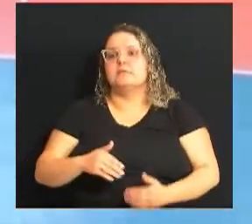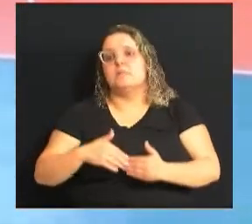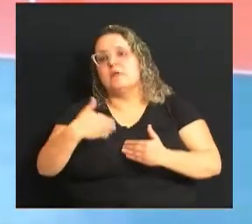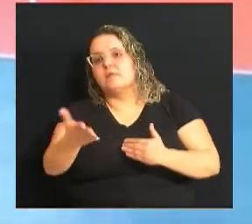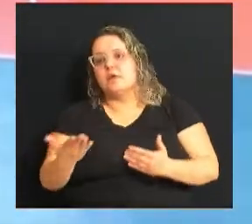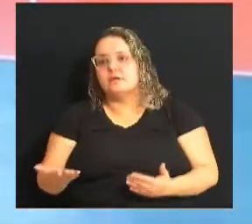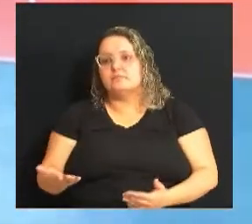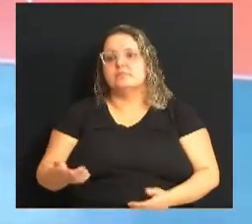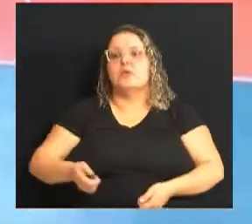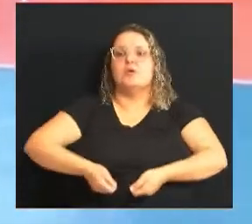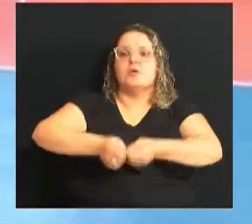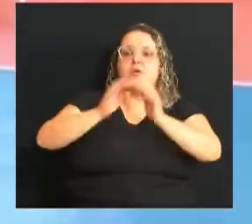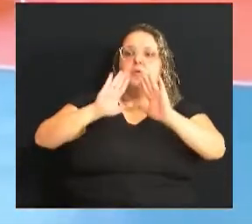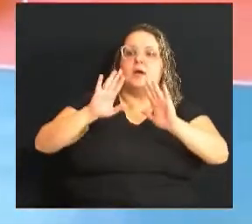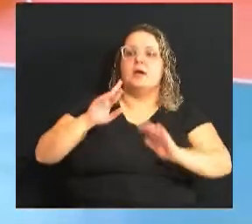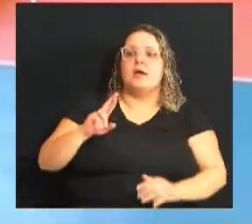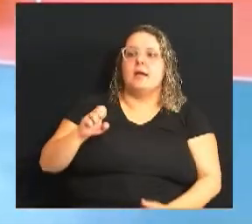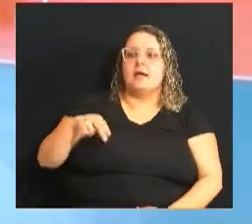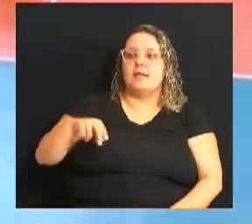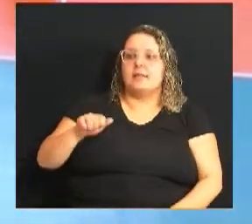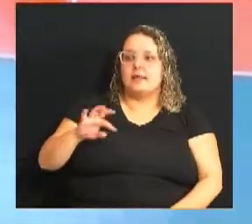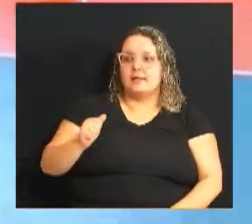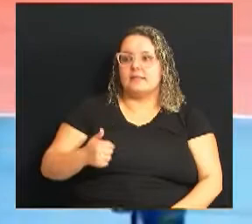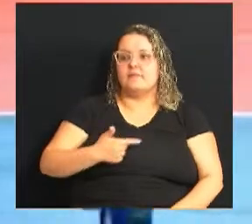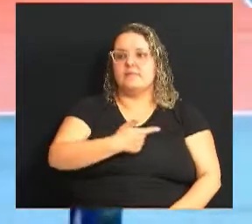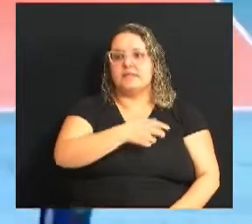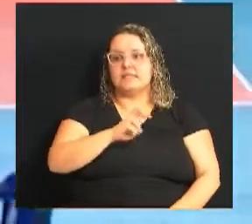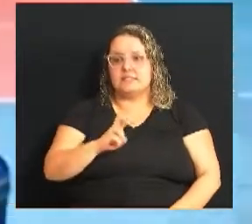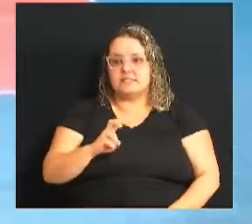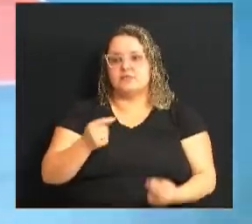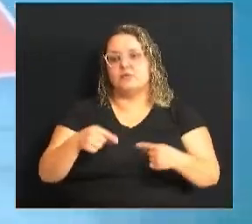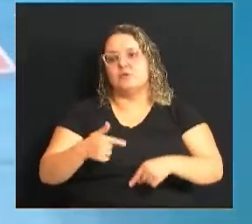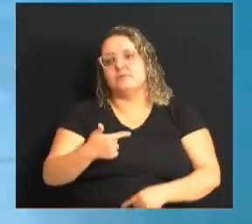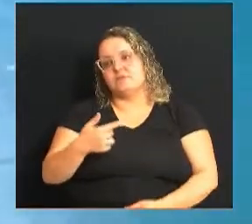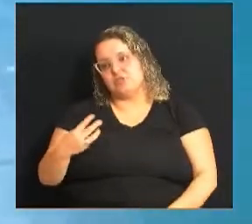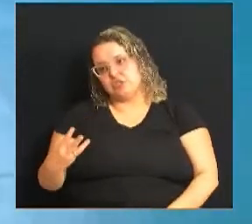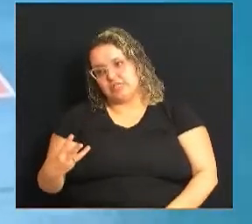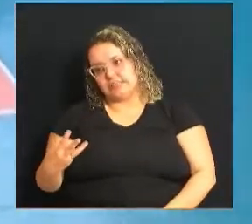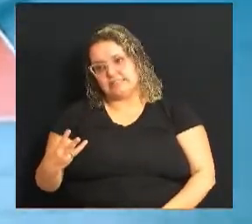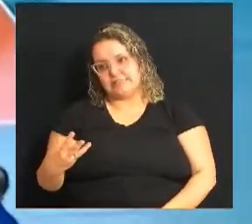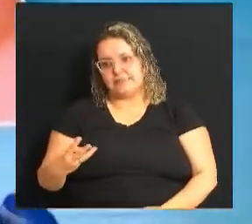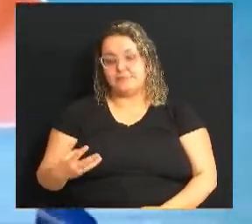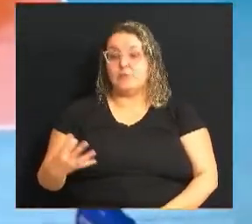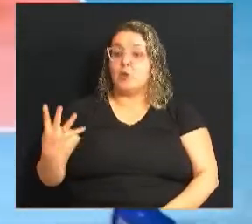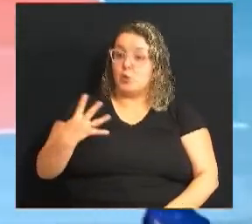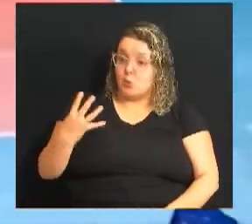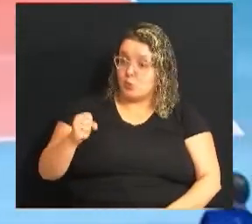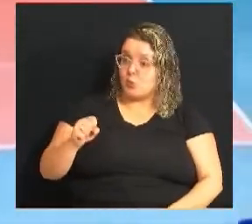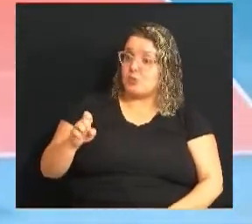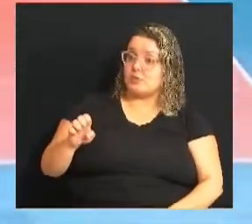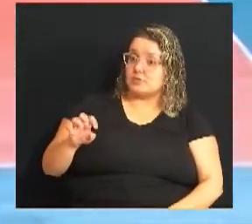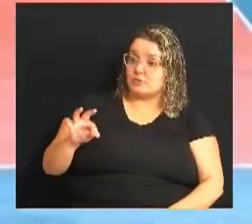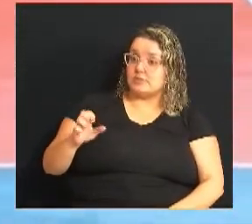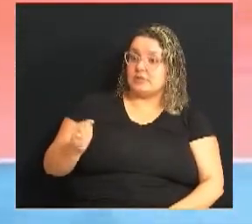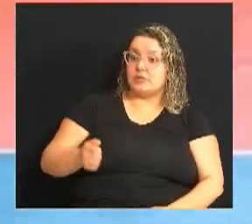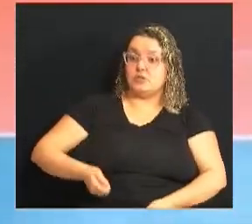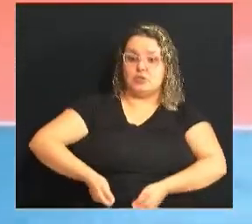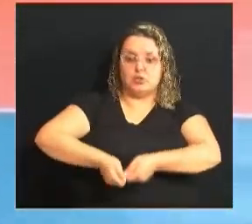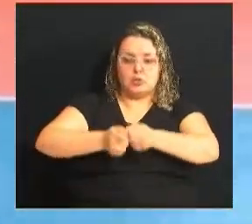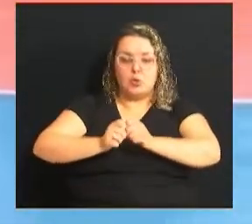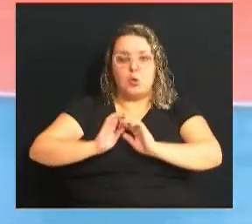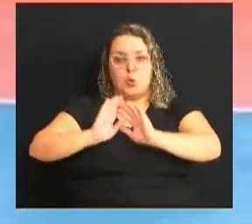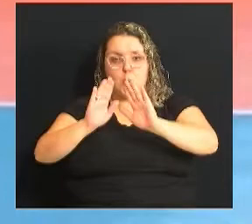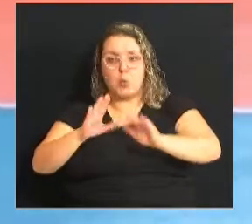Renata fechou em 25-23. No quarto set, o ritmo dos campineiros não caíram,